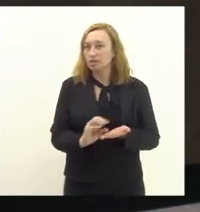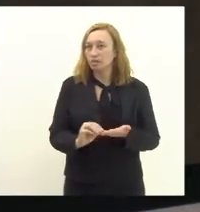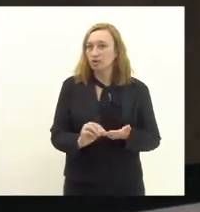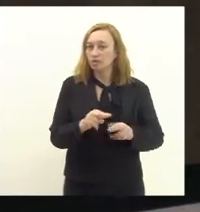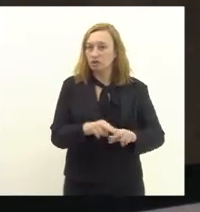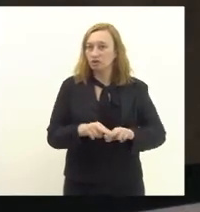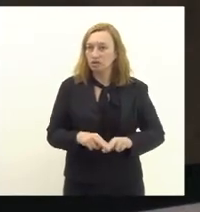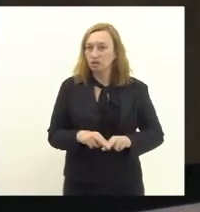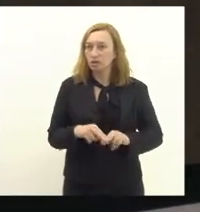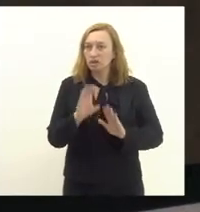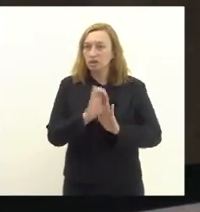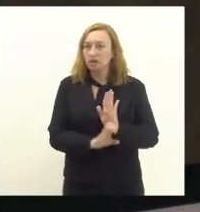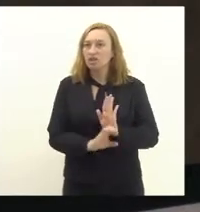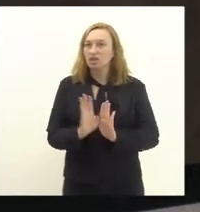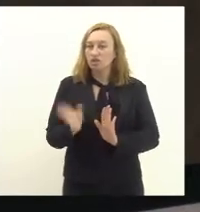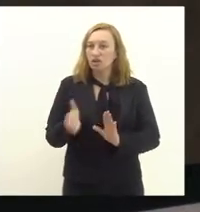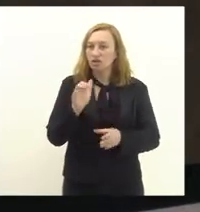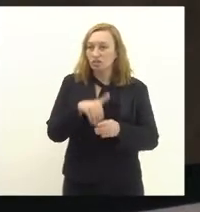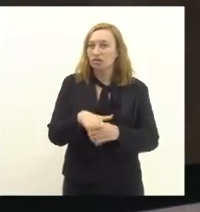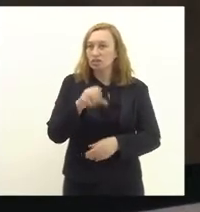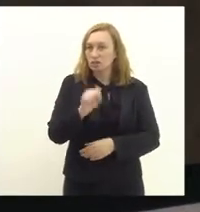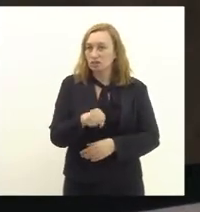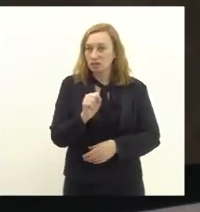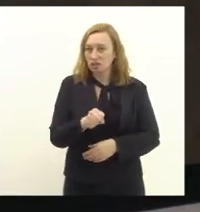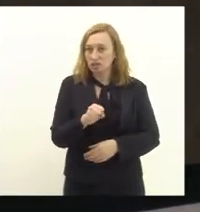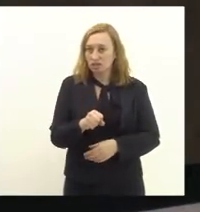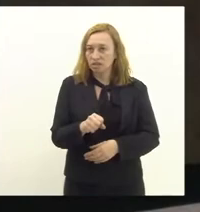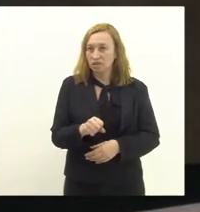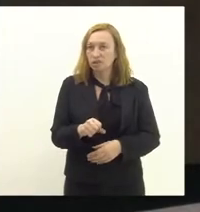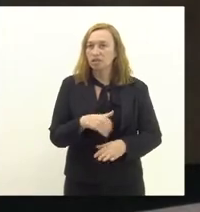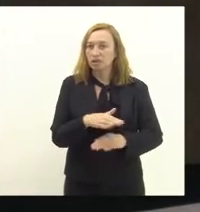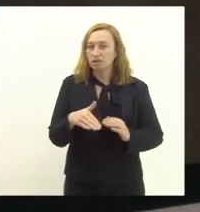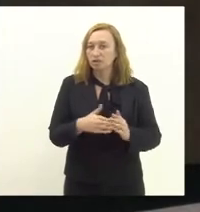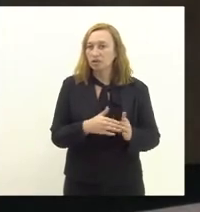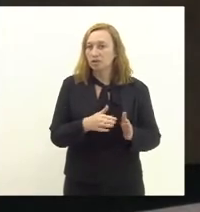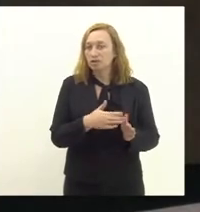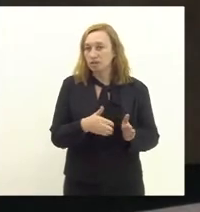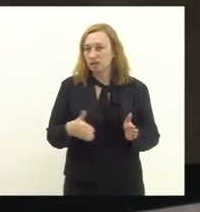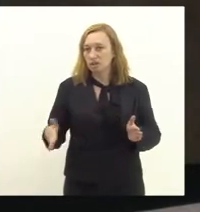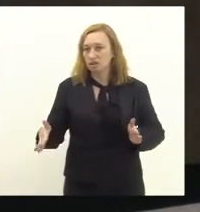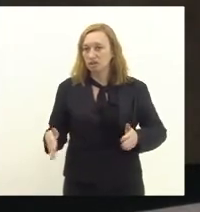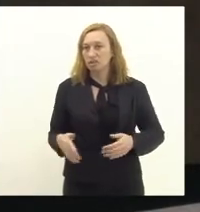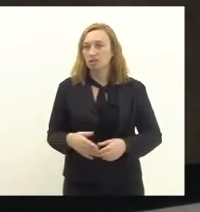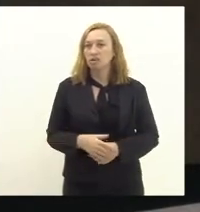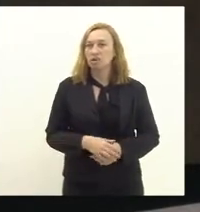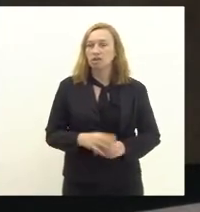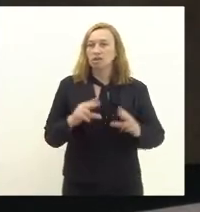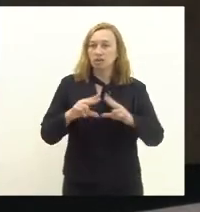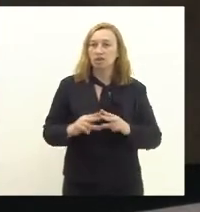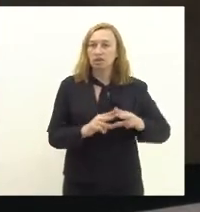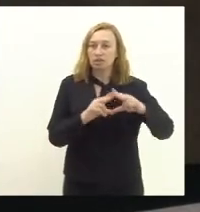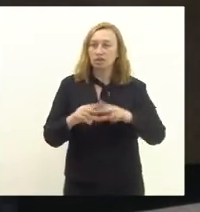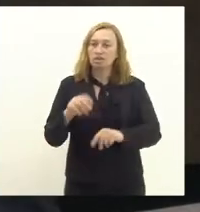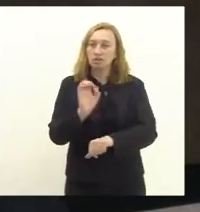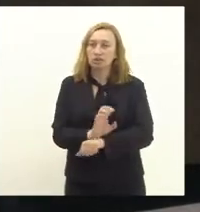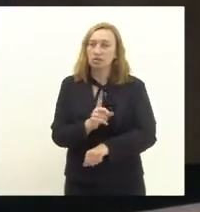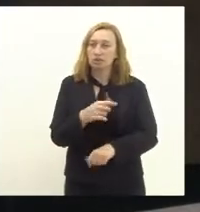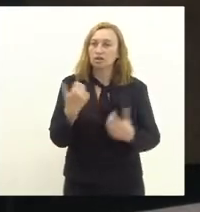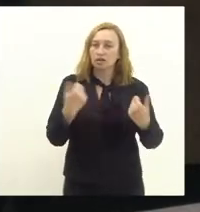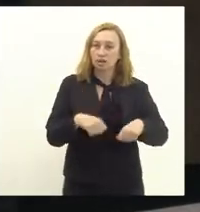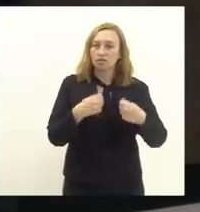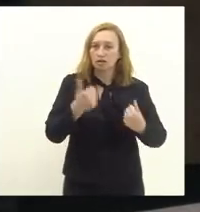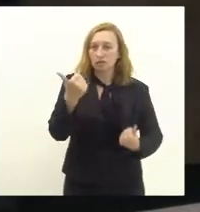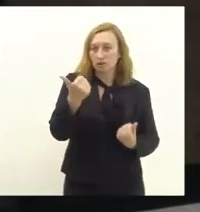já declarando voto favorável ao longo de toda a sua tramitação. Recicladores do nosso Estado precisam